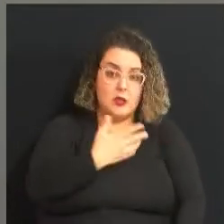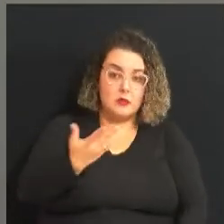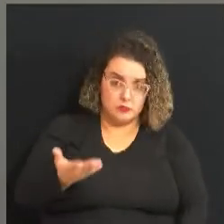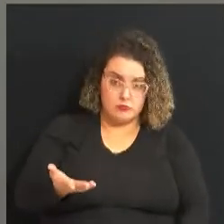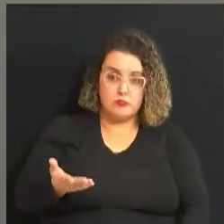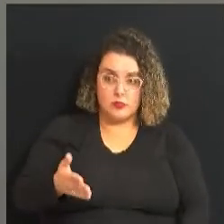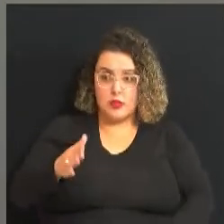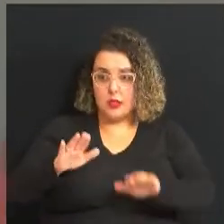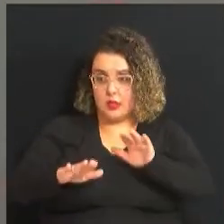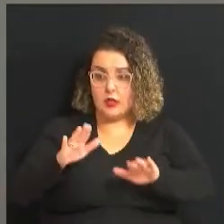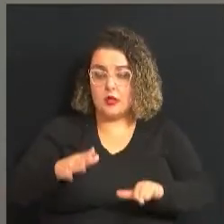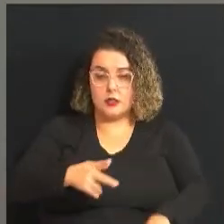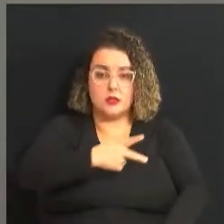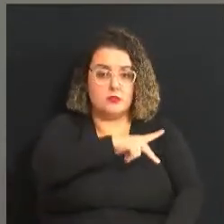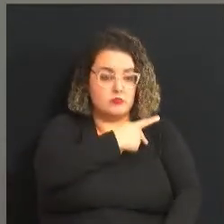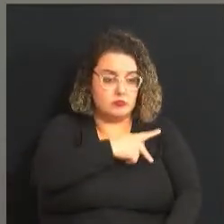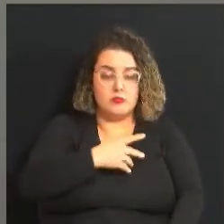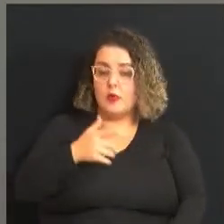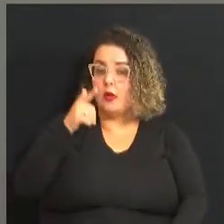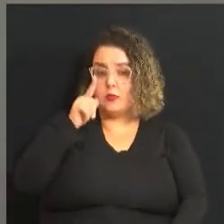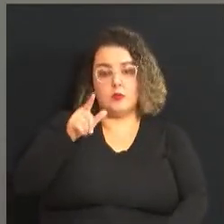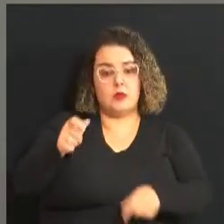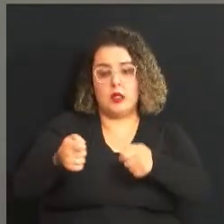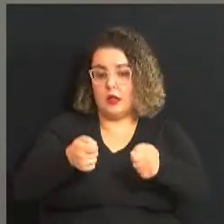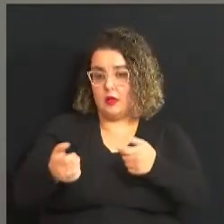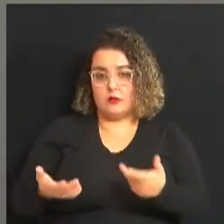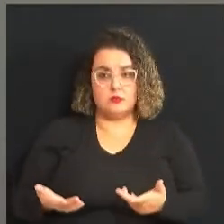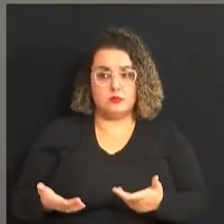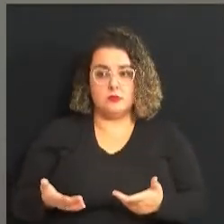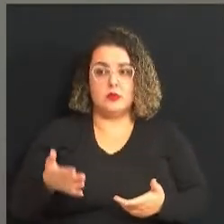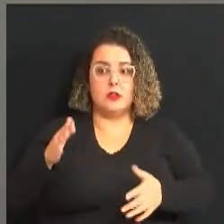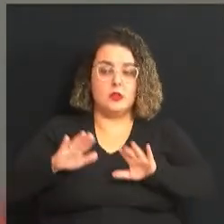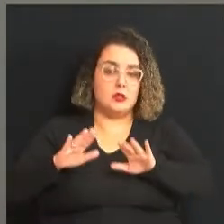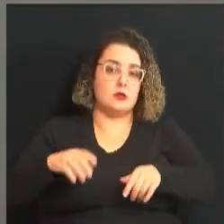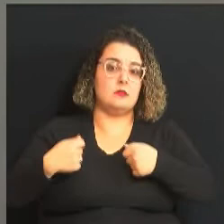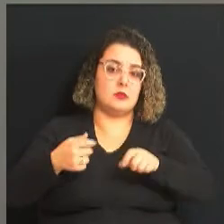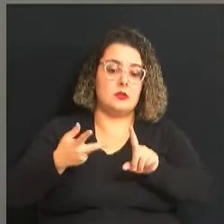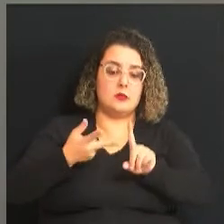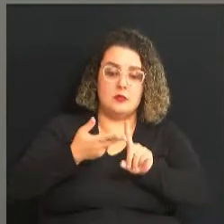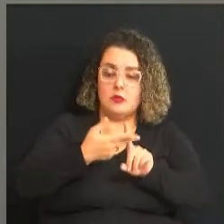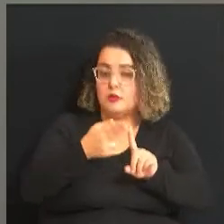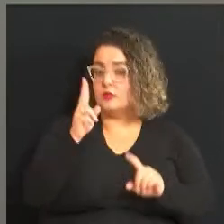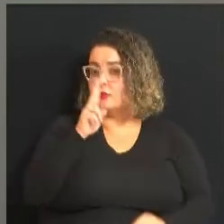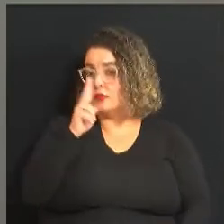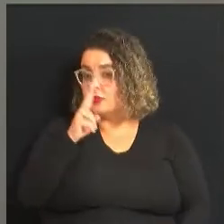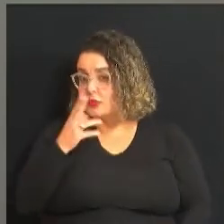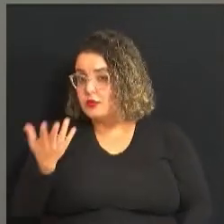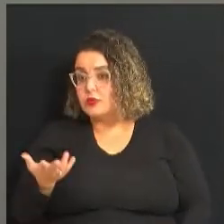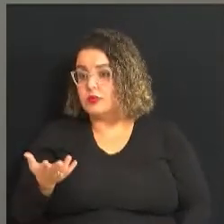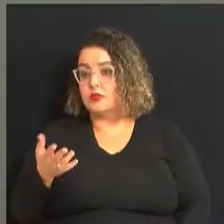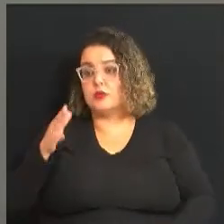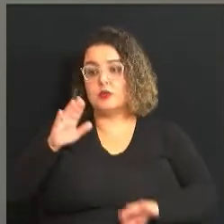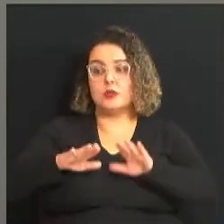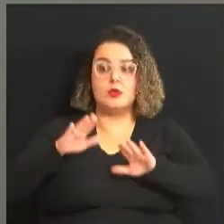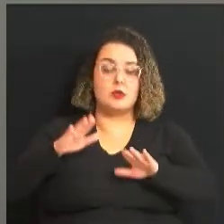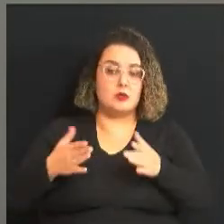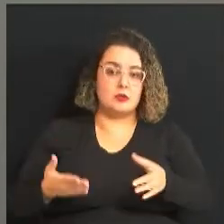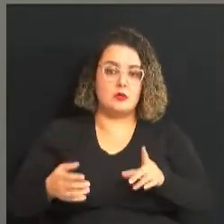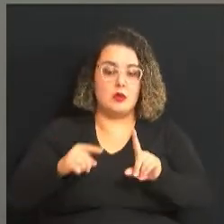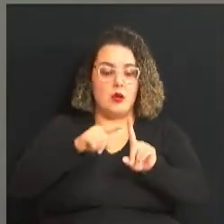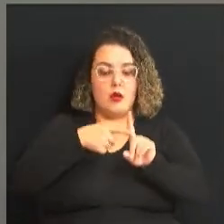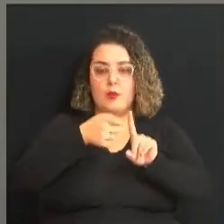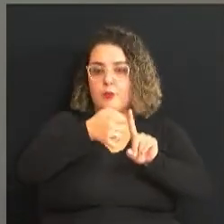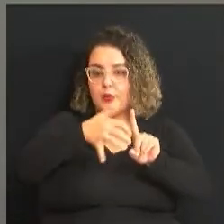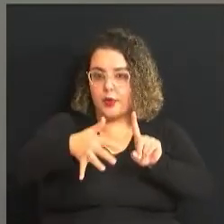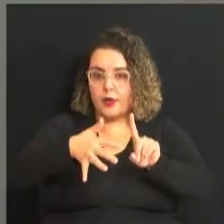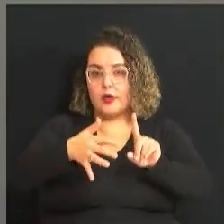pressão a gente não consegue controlar e de repente tem que fazer uma cesárea de urgência. Às vezes a questão da bolsa romper antes da hora,